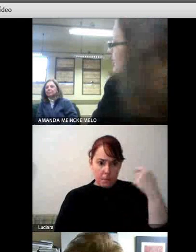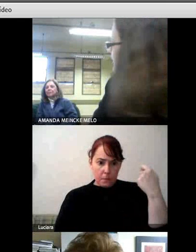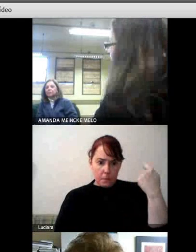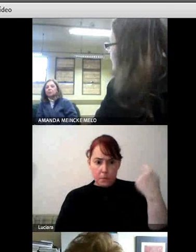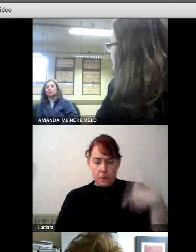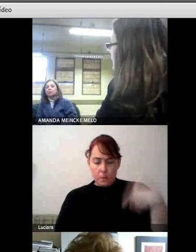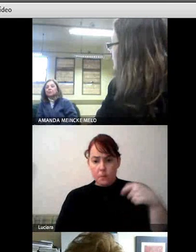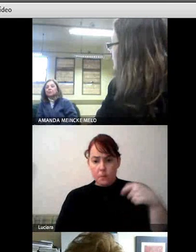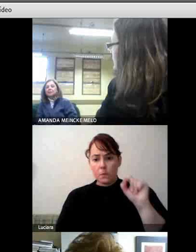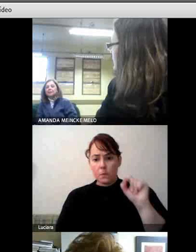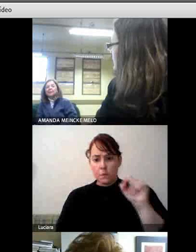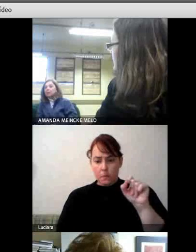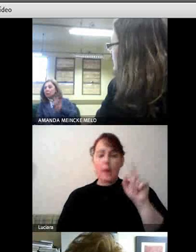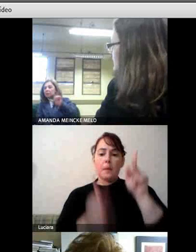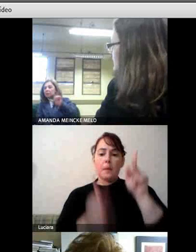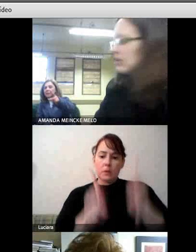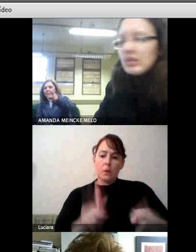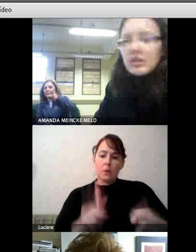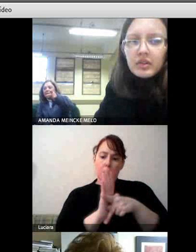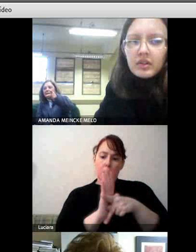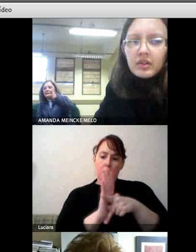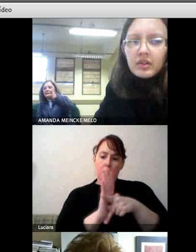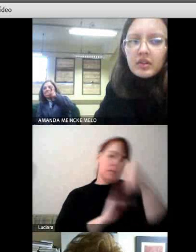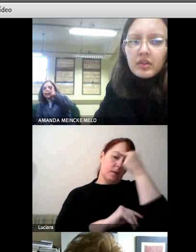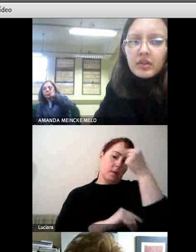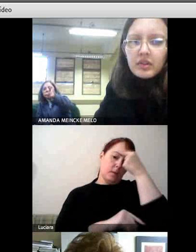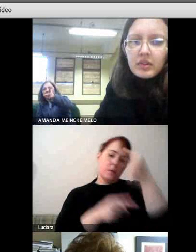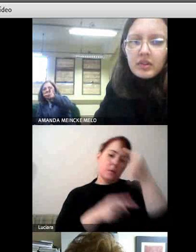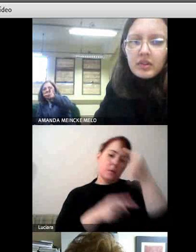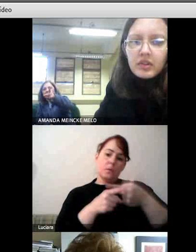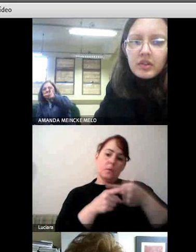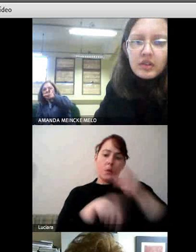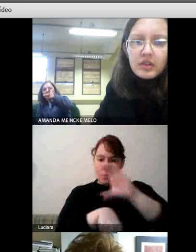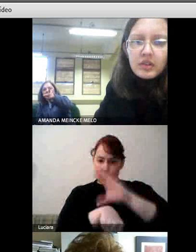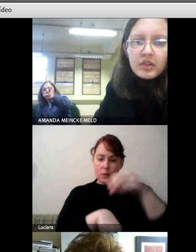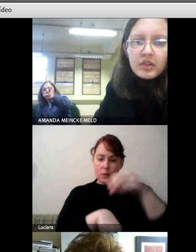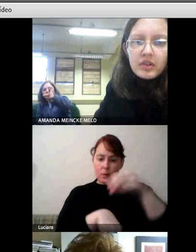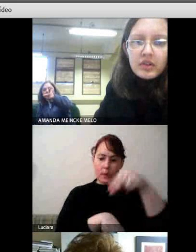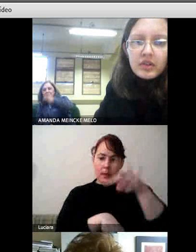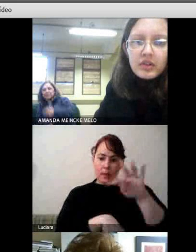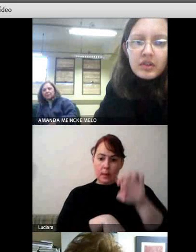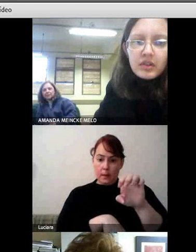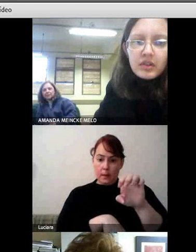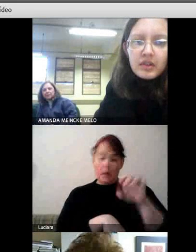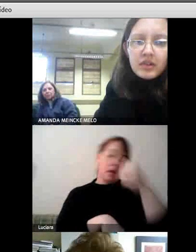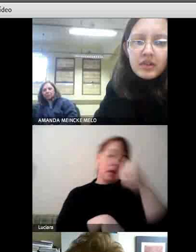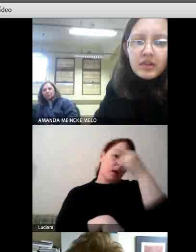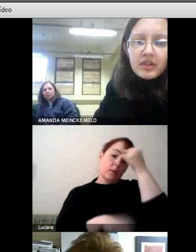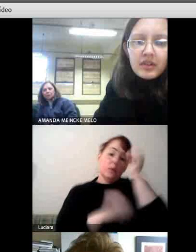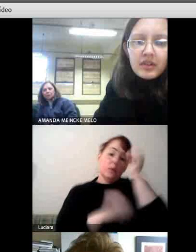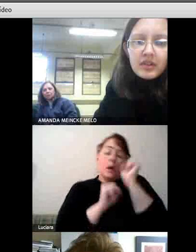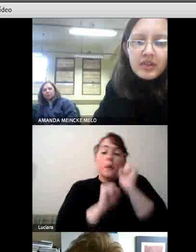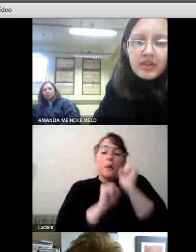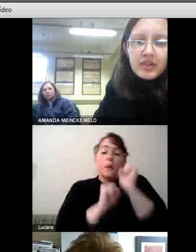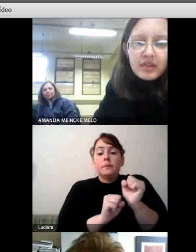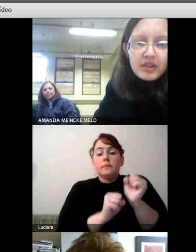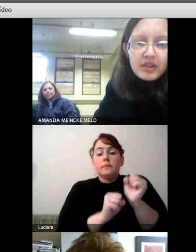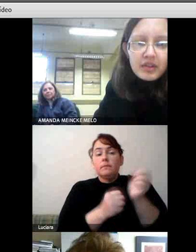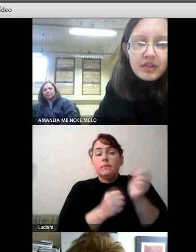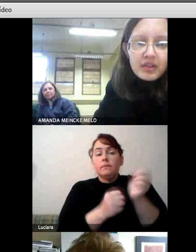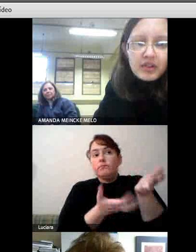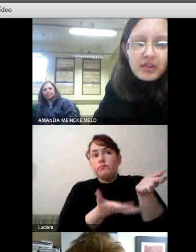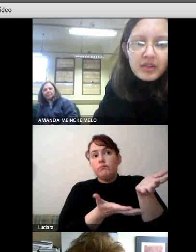Unipampa está ajudando? Porque se tu abrisse 200 inscrições para iniciação em educação digital, a